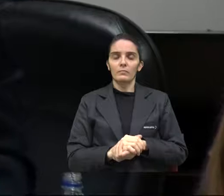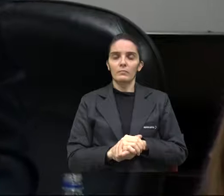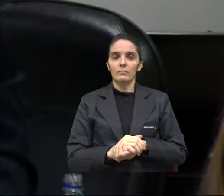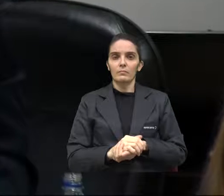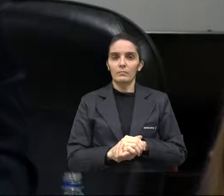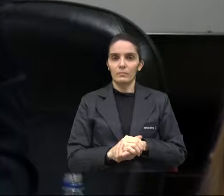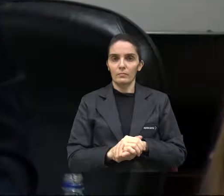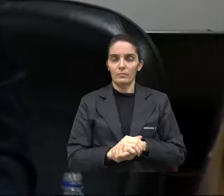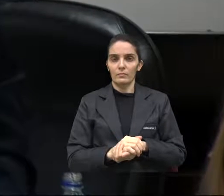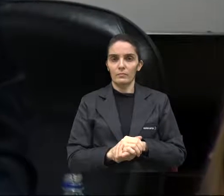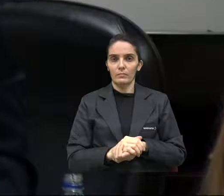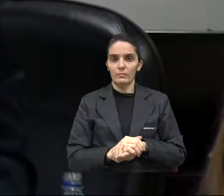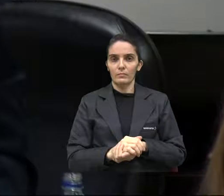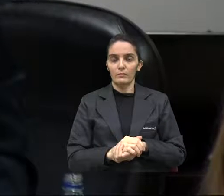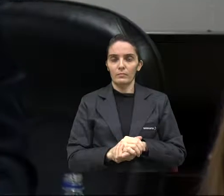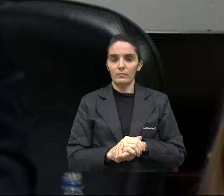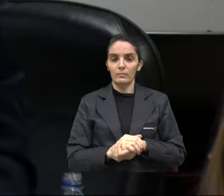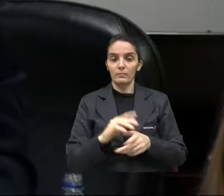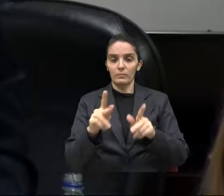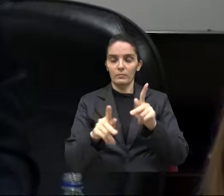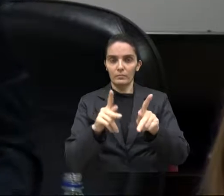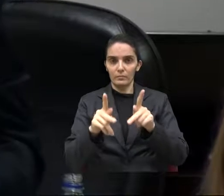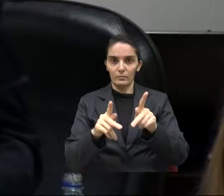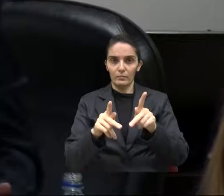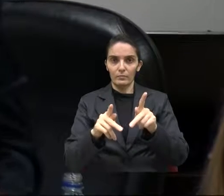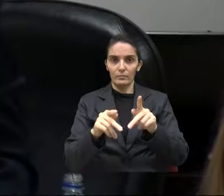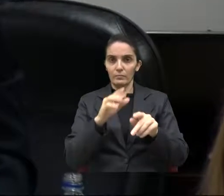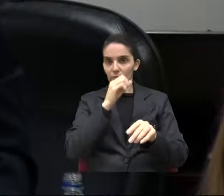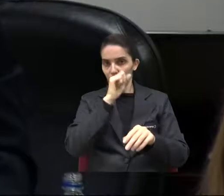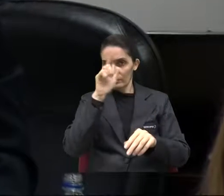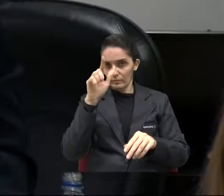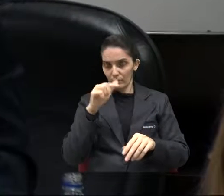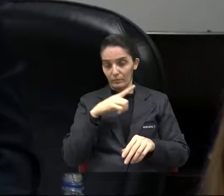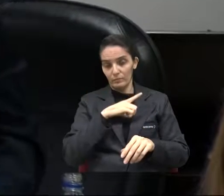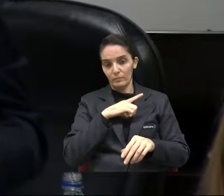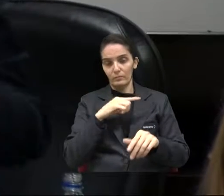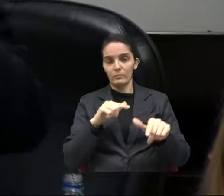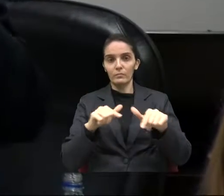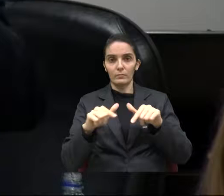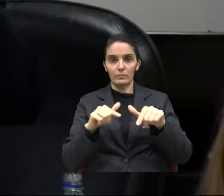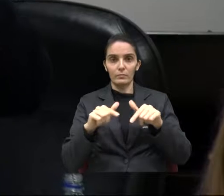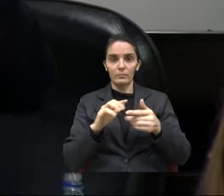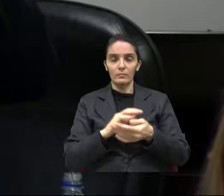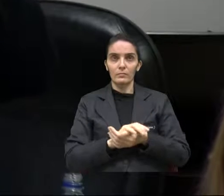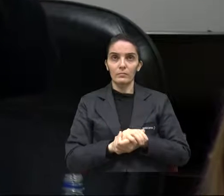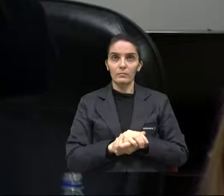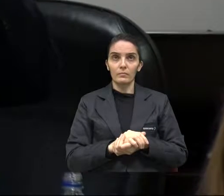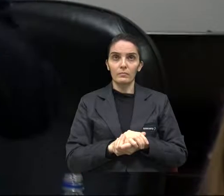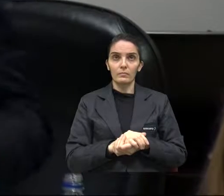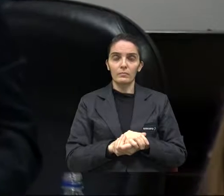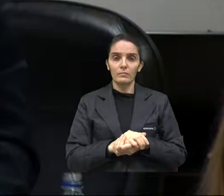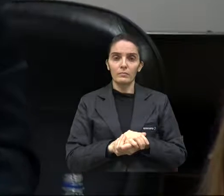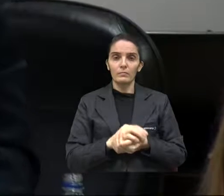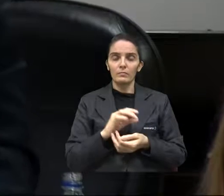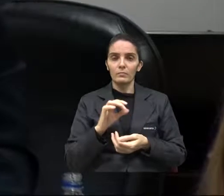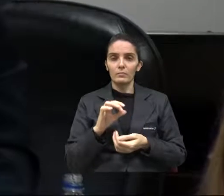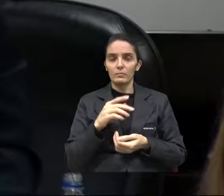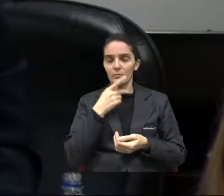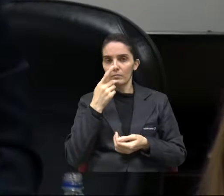condições para a população de Limeira. Por falar em condições, mudando só um pouquinho, senhor